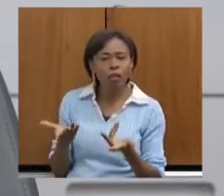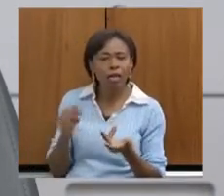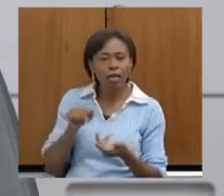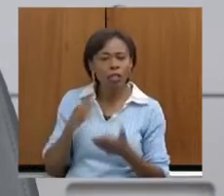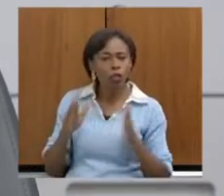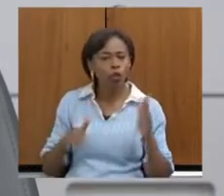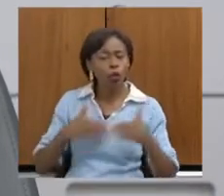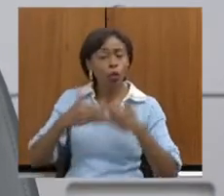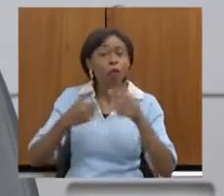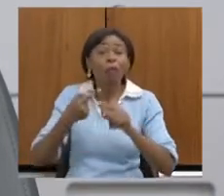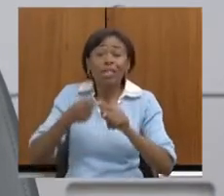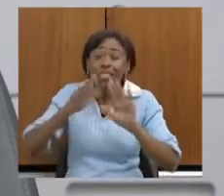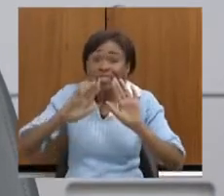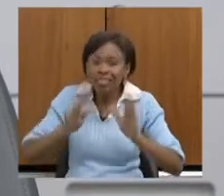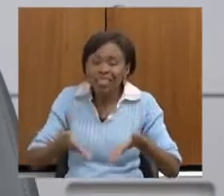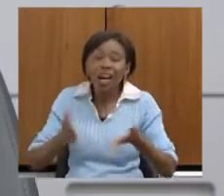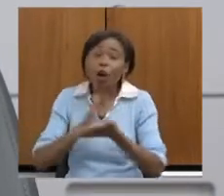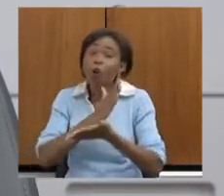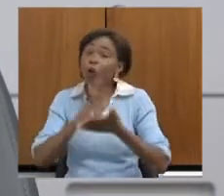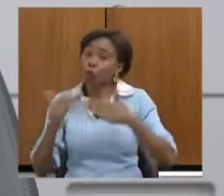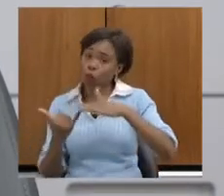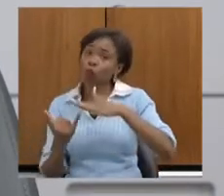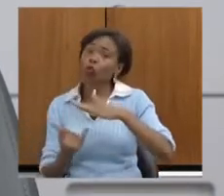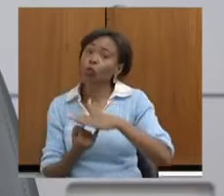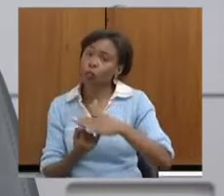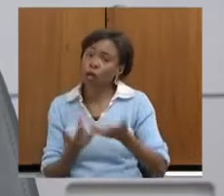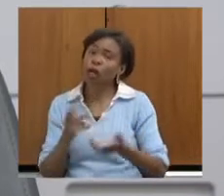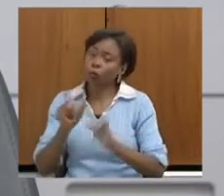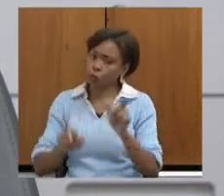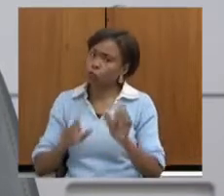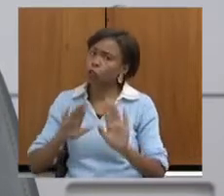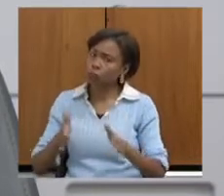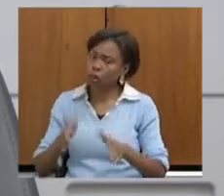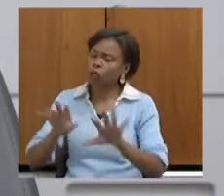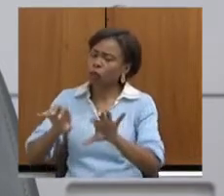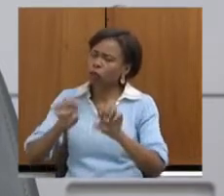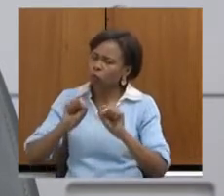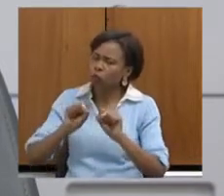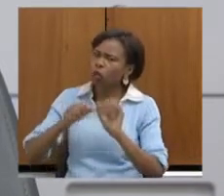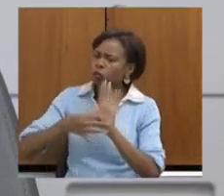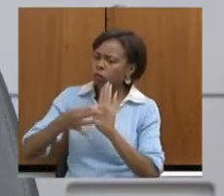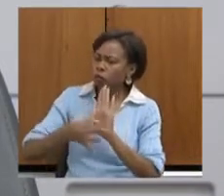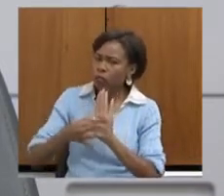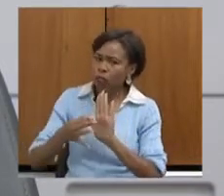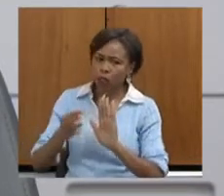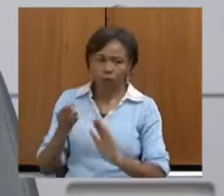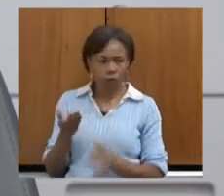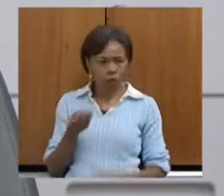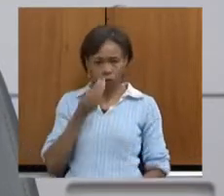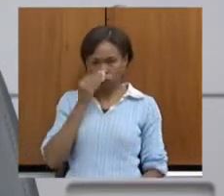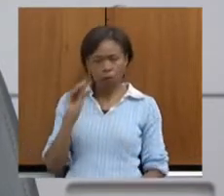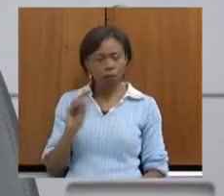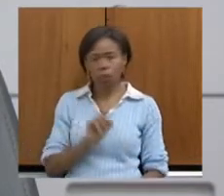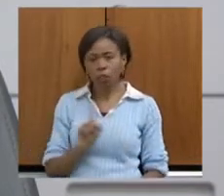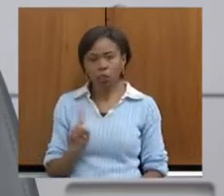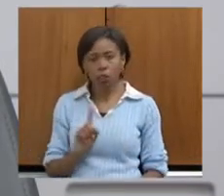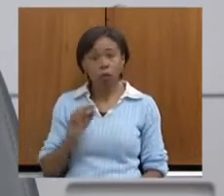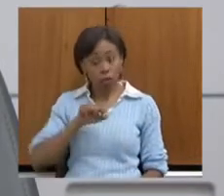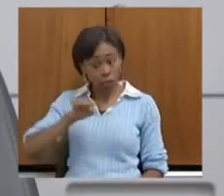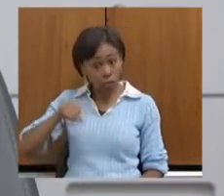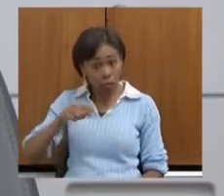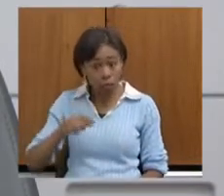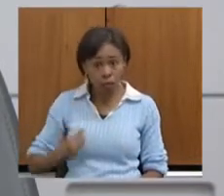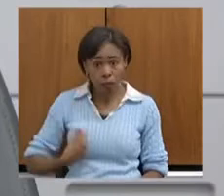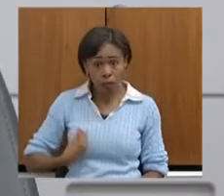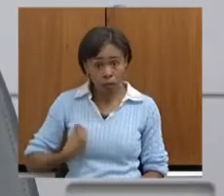comissões foram ouvidas sem aqui querer desmerecer qualquer pessoa que tenha sido ouvida muito pelo contrário eu tive dessas pessoas é muito